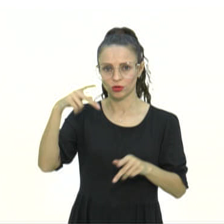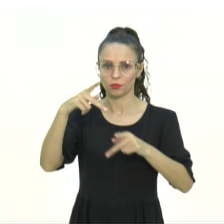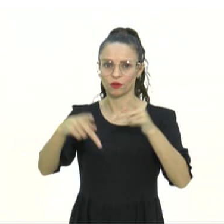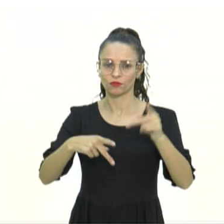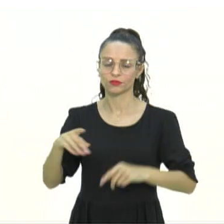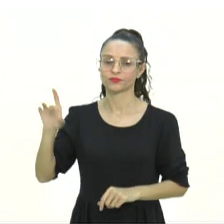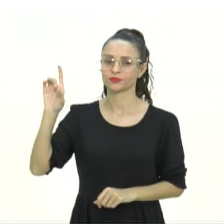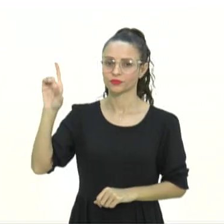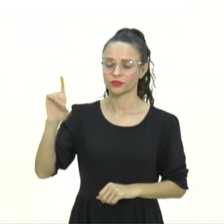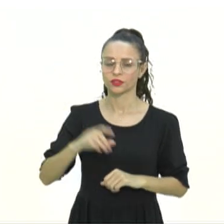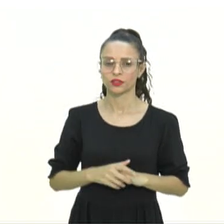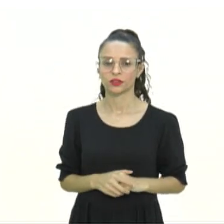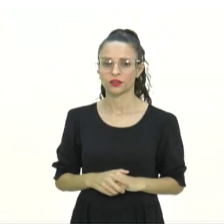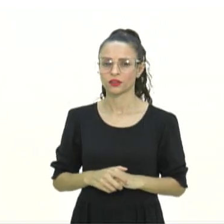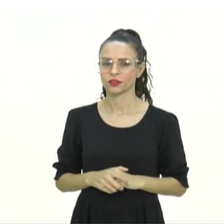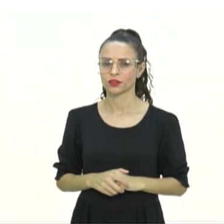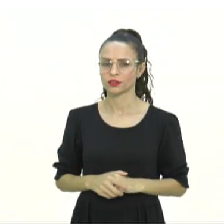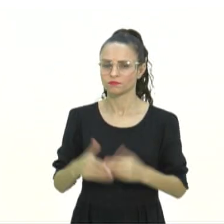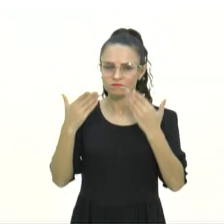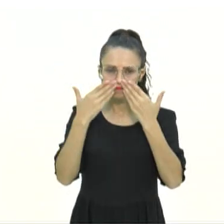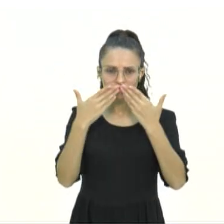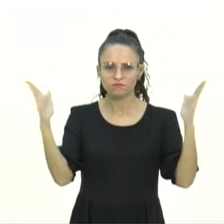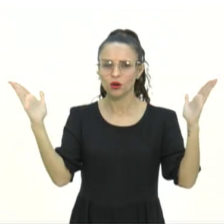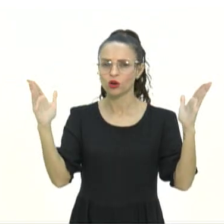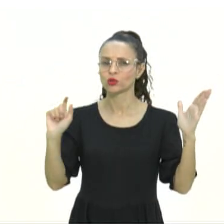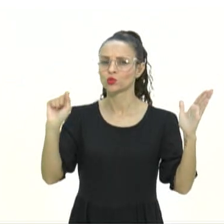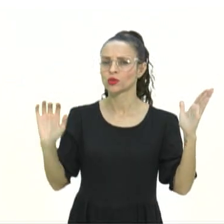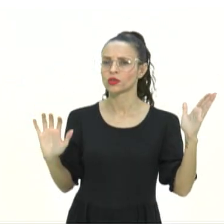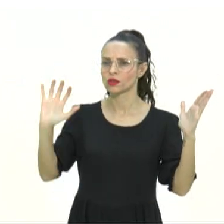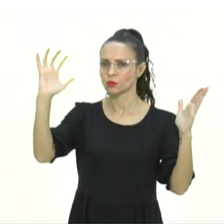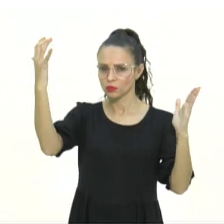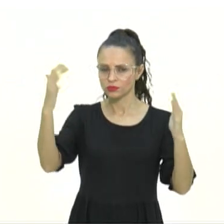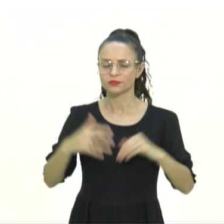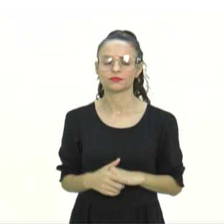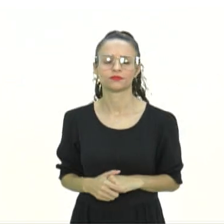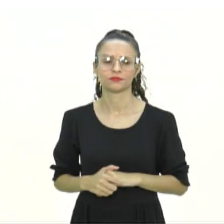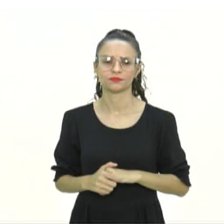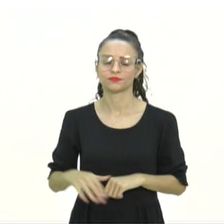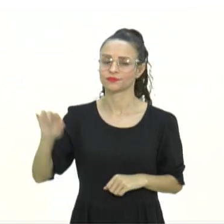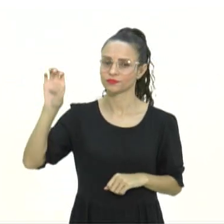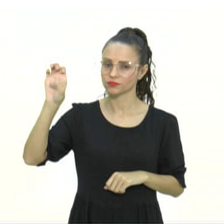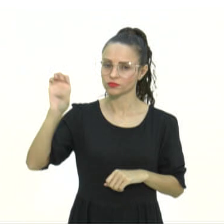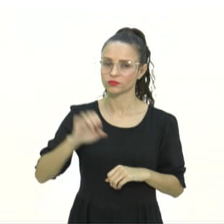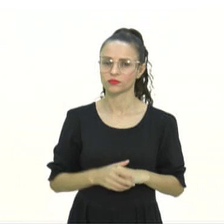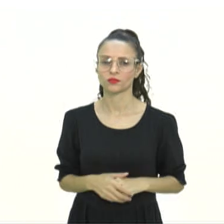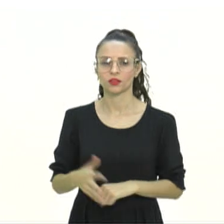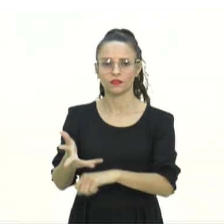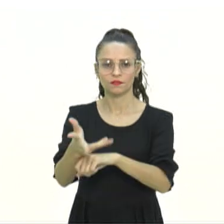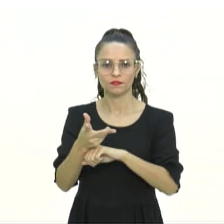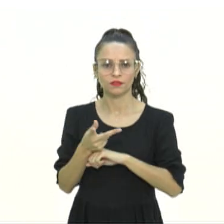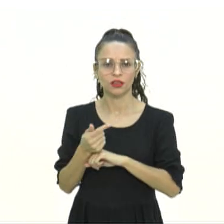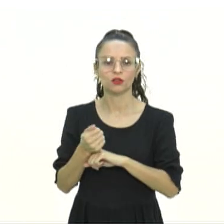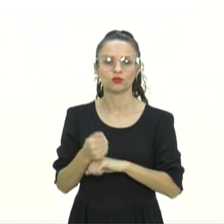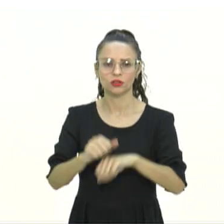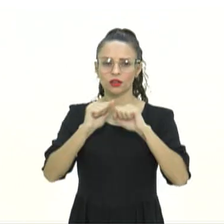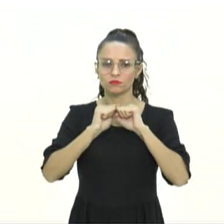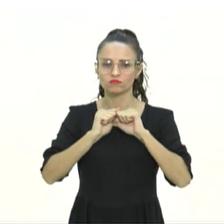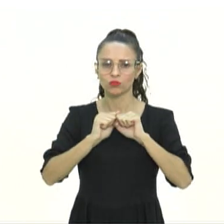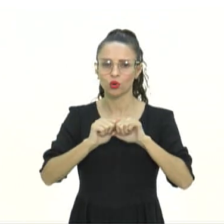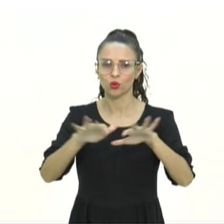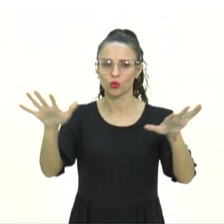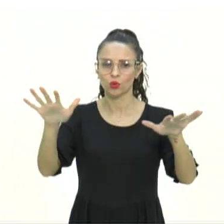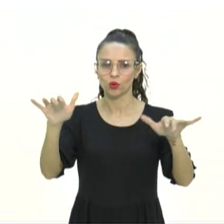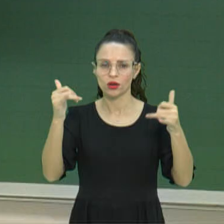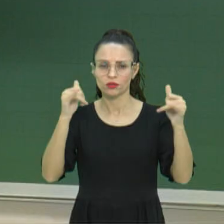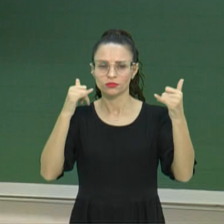Letra D, transparência dos fatos transmitidos? E a letra E, velocidade de propagação